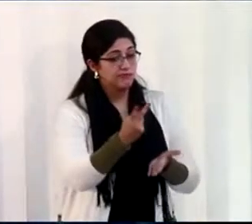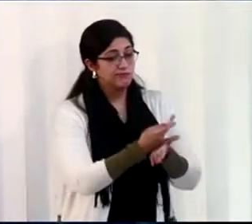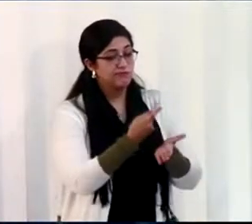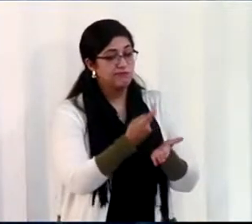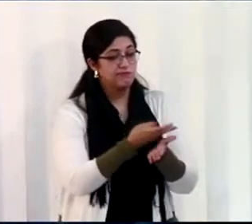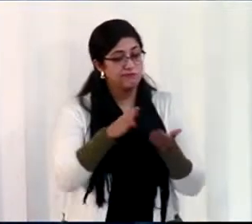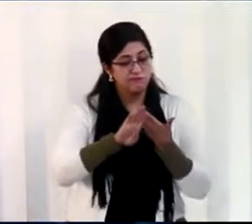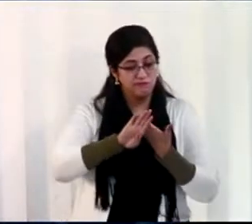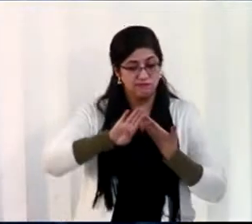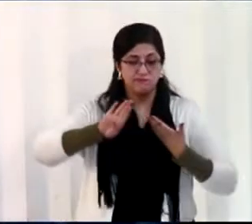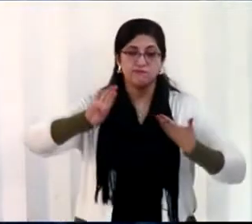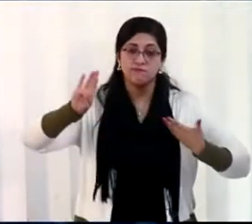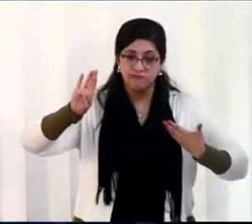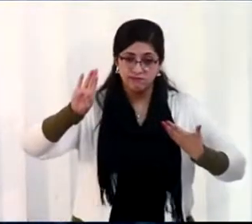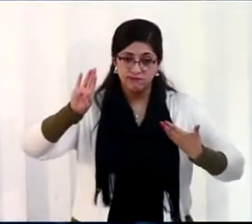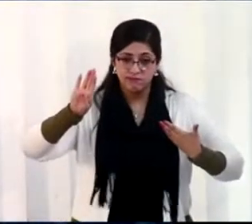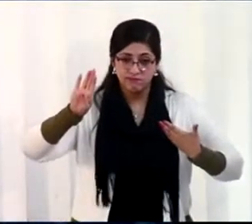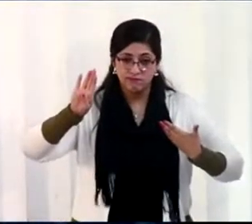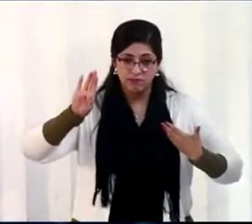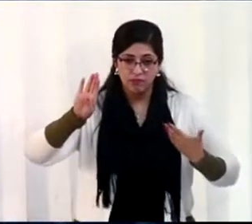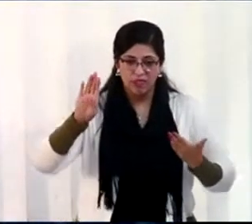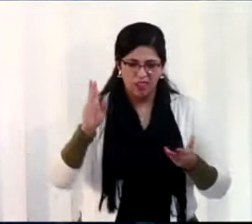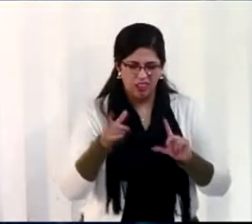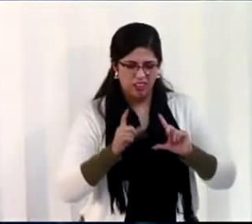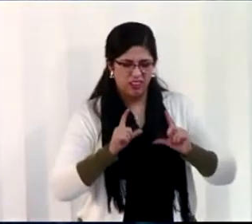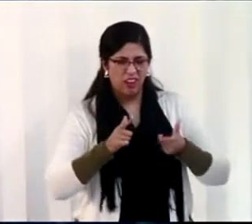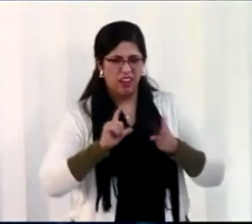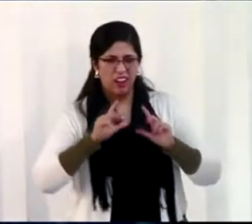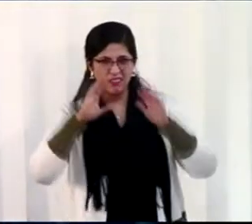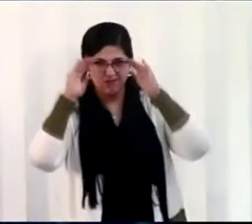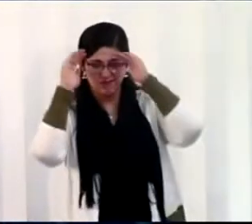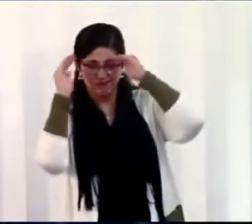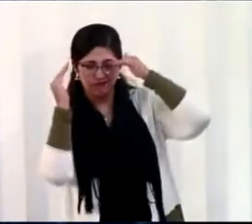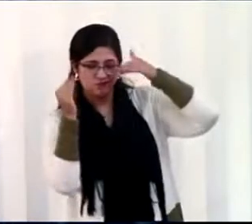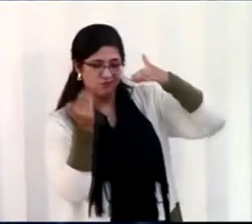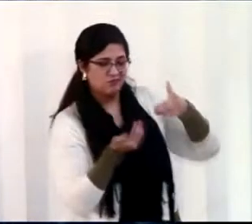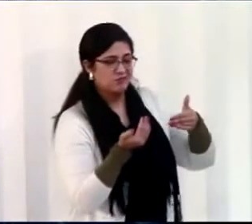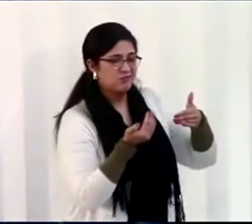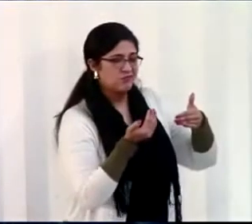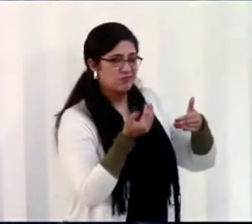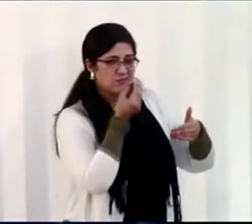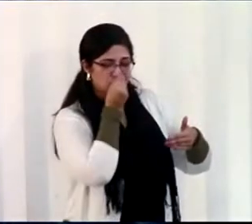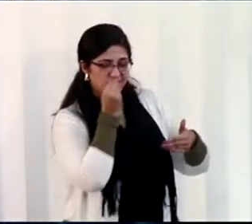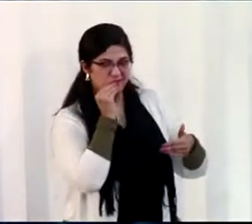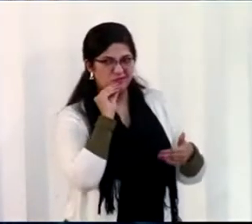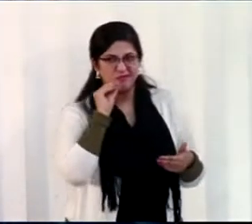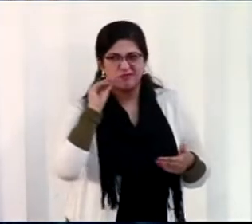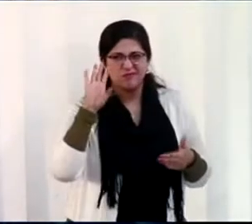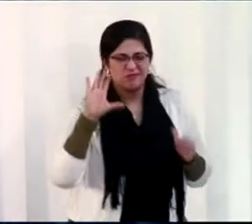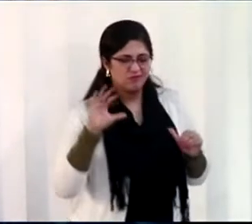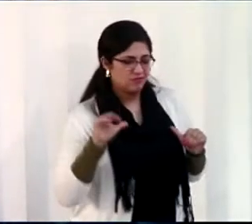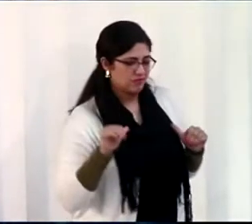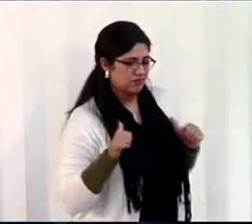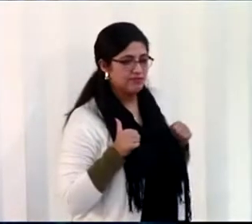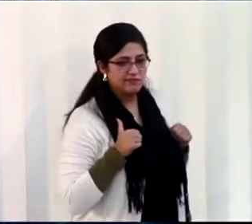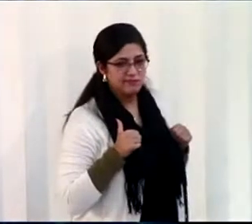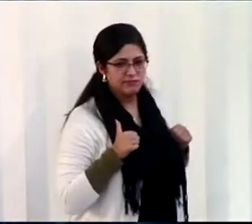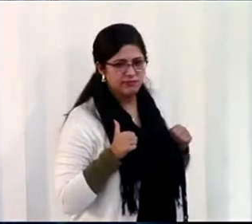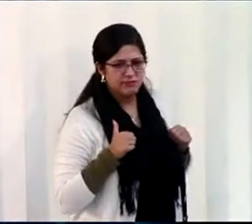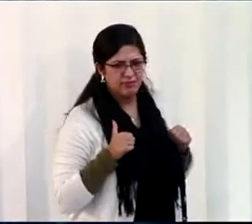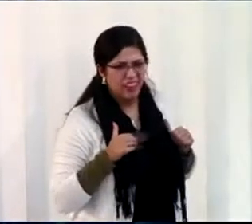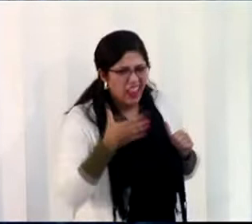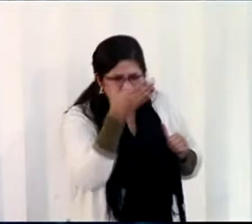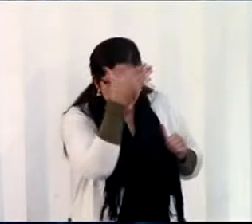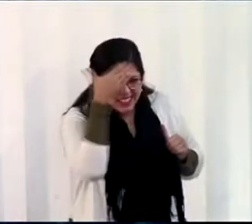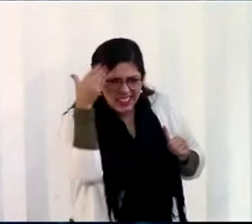após a nulidade dos ídolos, e se tornando nulos eles mesmos, e sem perguntarem: onde está o Senhor,